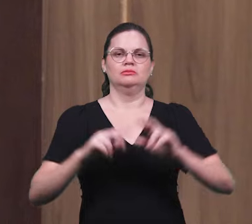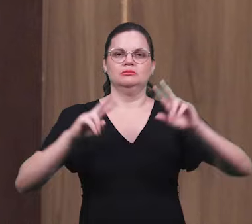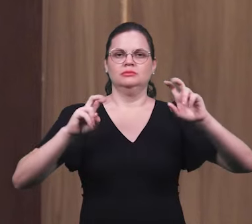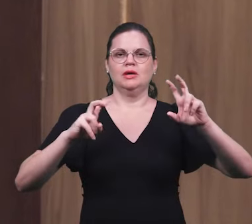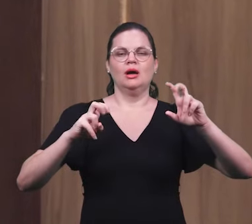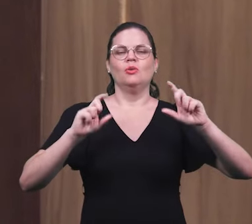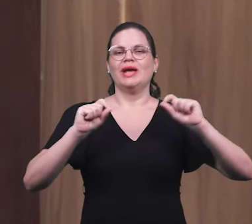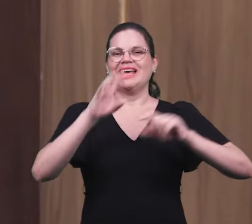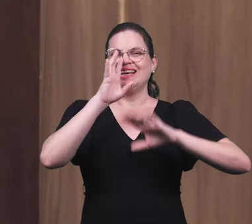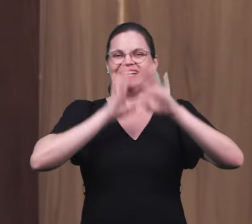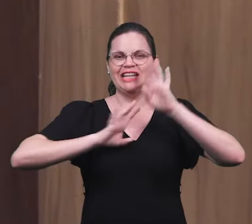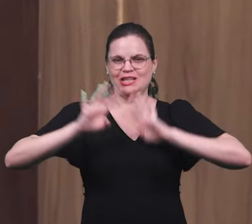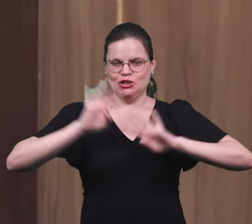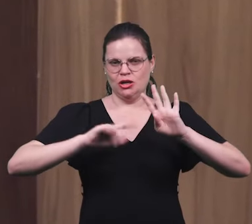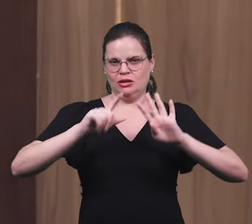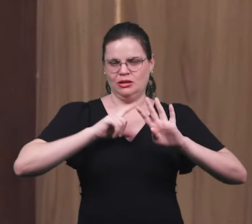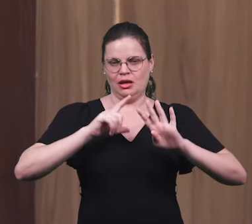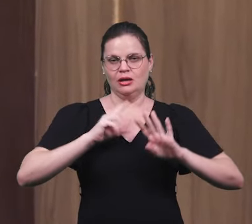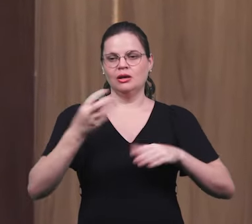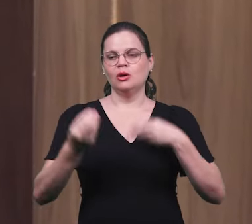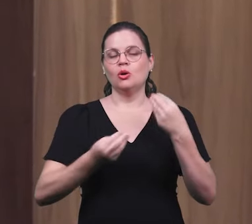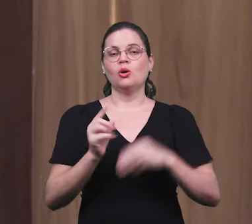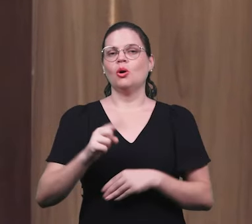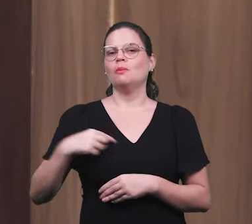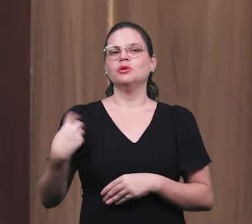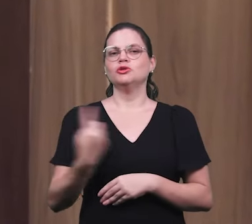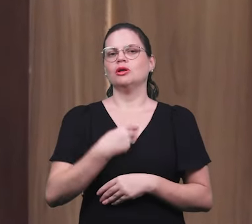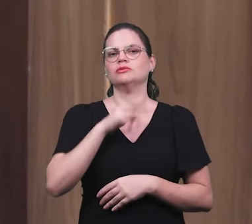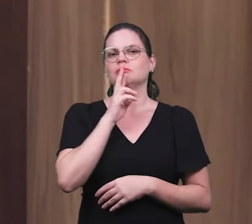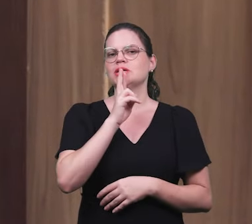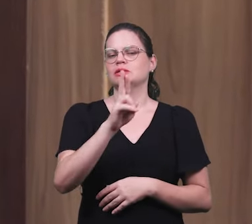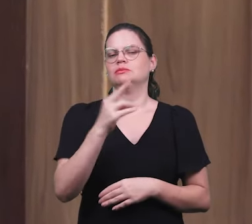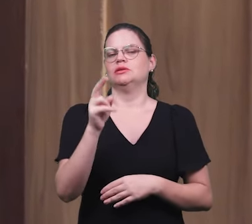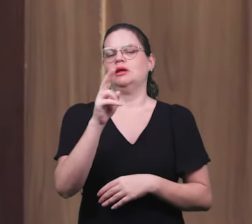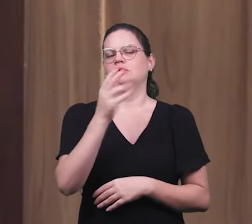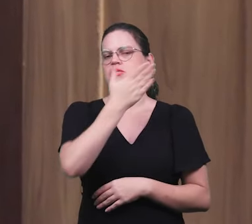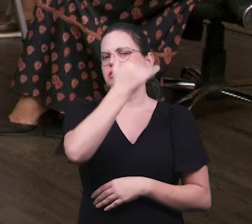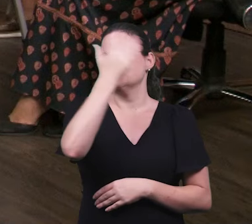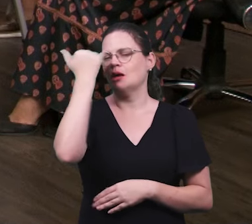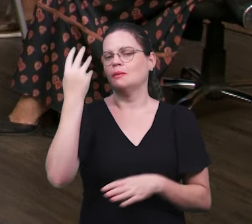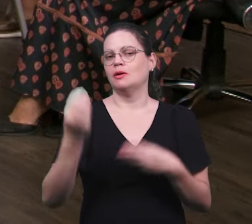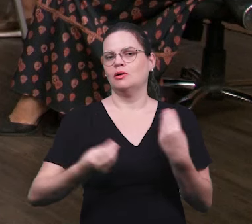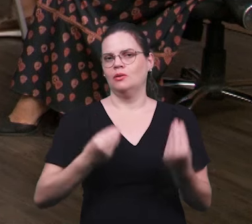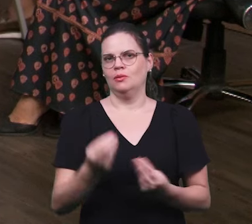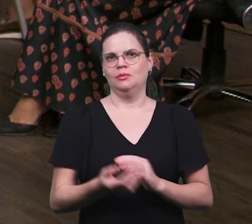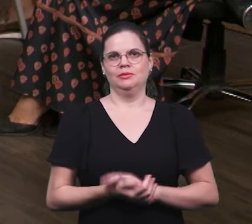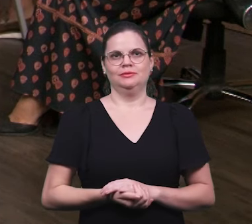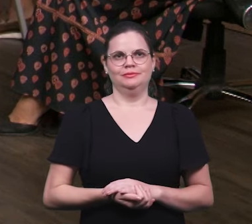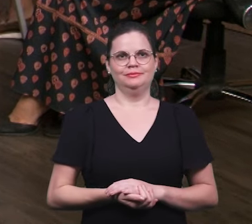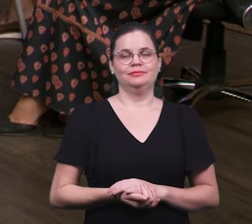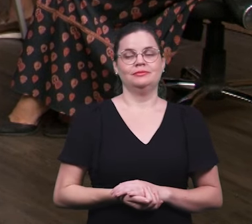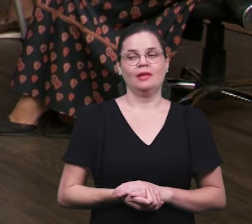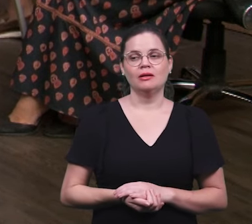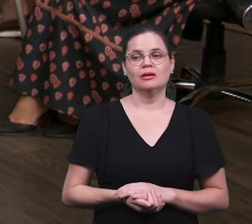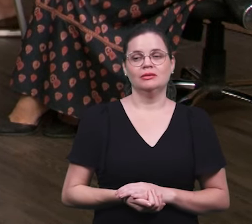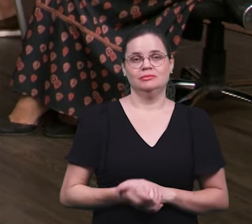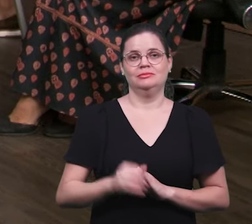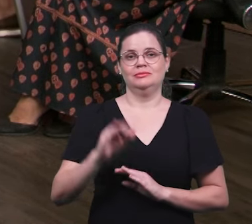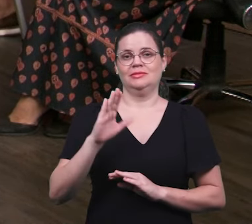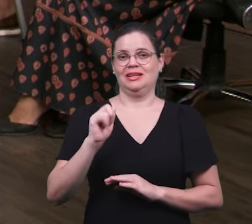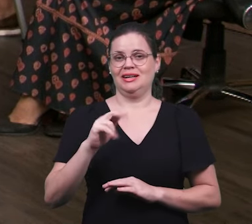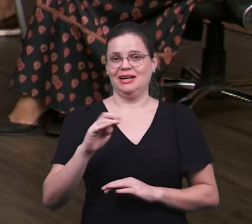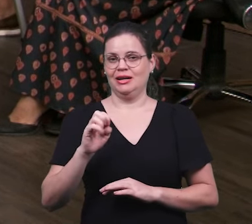às críticas que às vezes sobrevêm nas redes sociais. Carol, essa pergunta